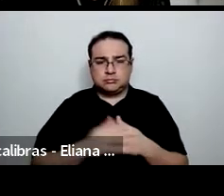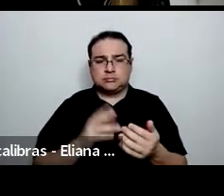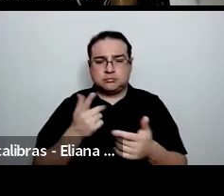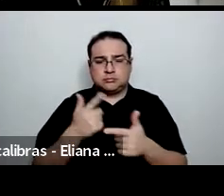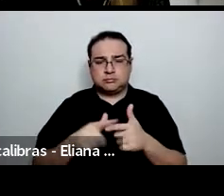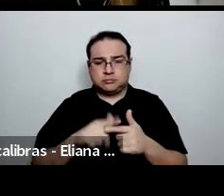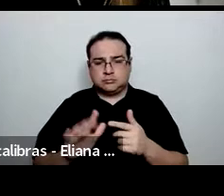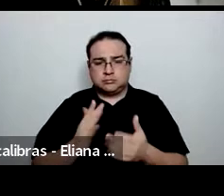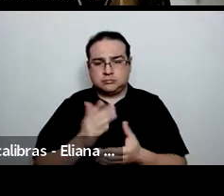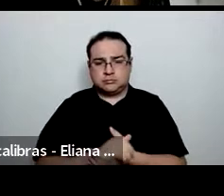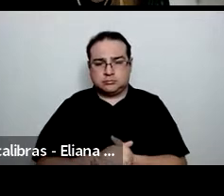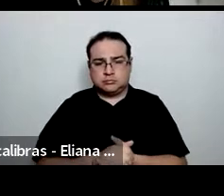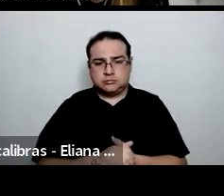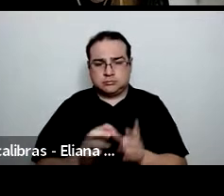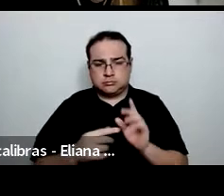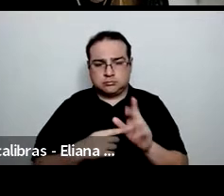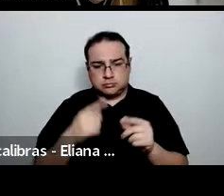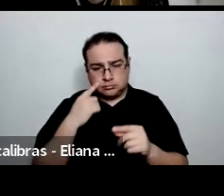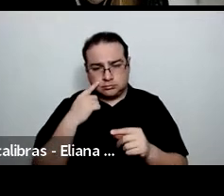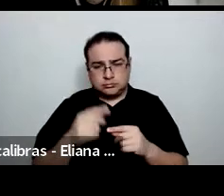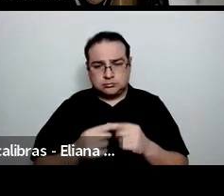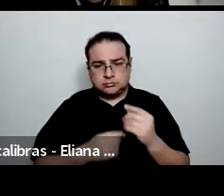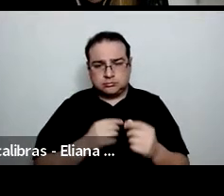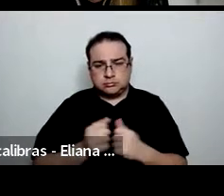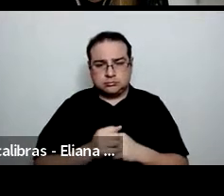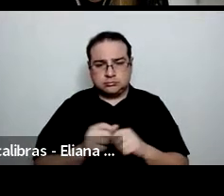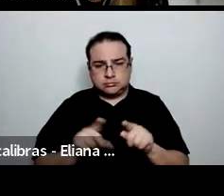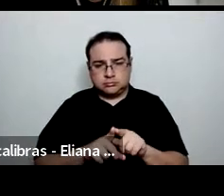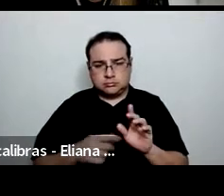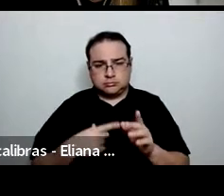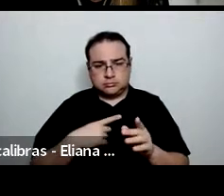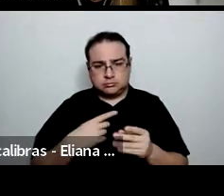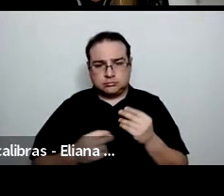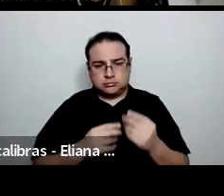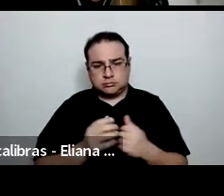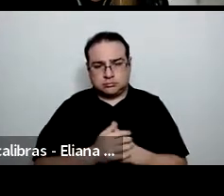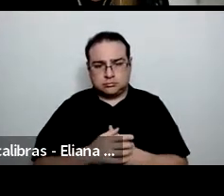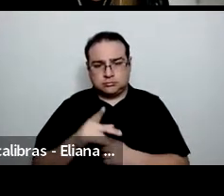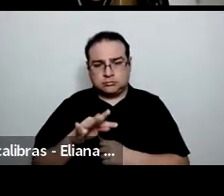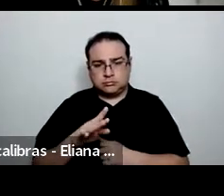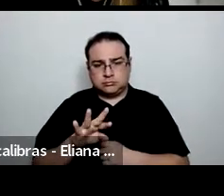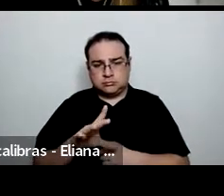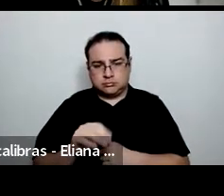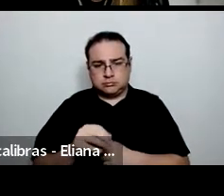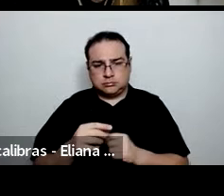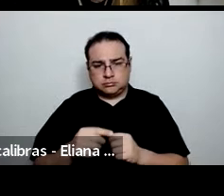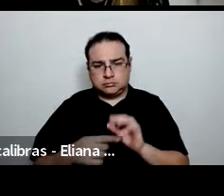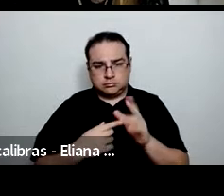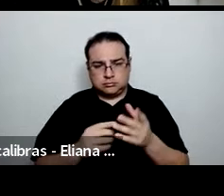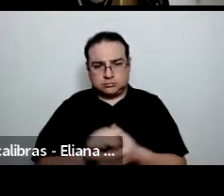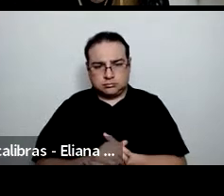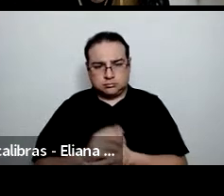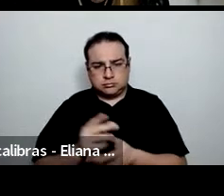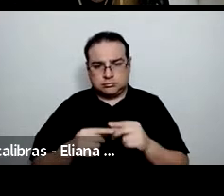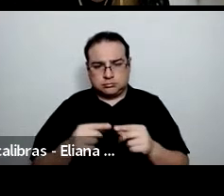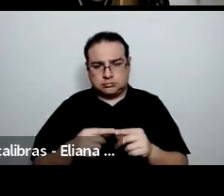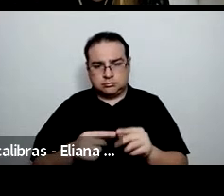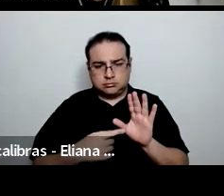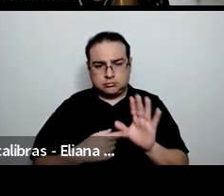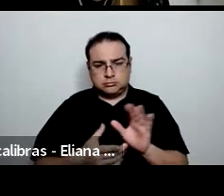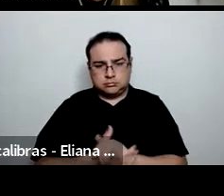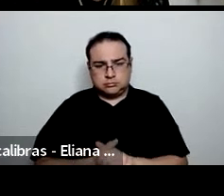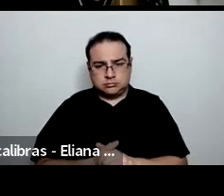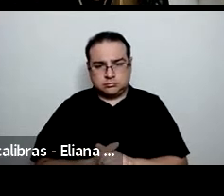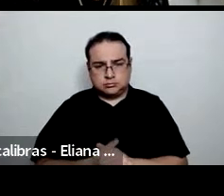irregularidade natureza grave bem como não houve recebimento de recursos do fundo partidário ou no fundo especial de financiamento de campanha